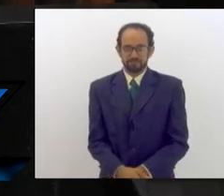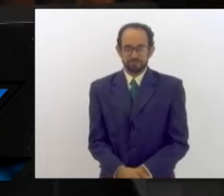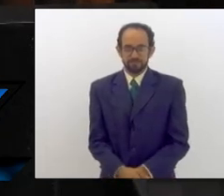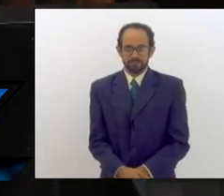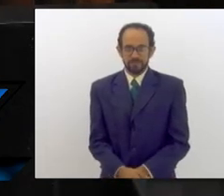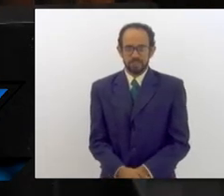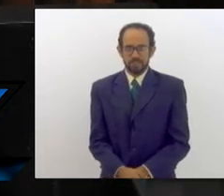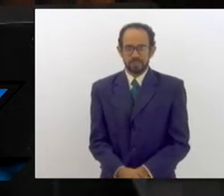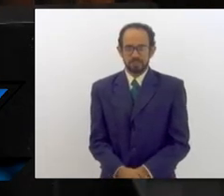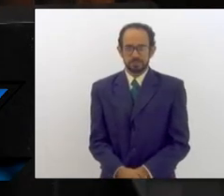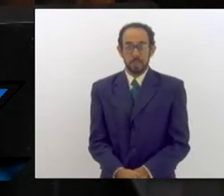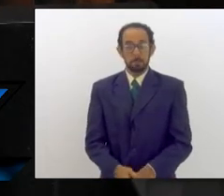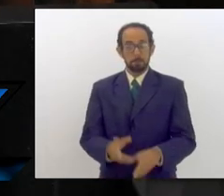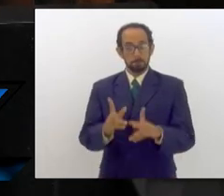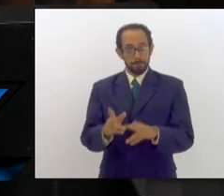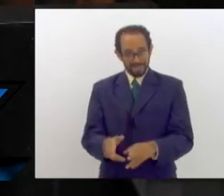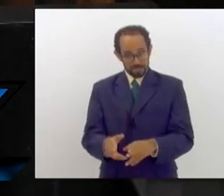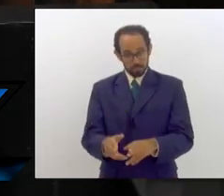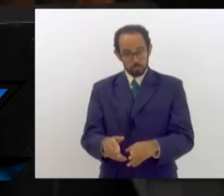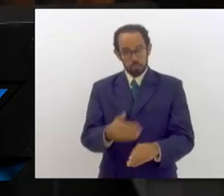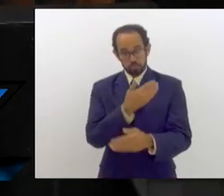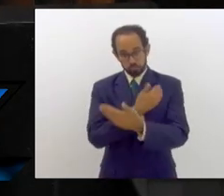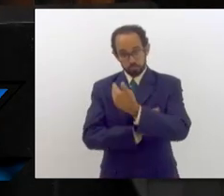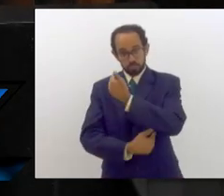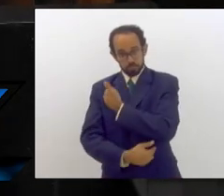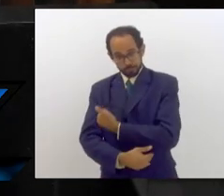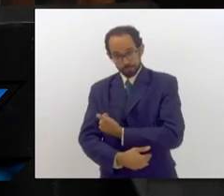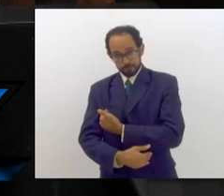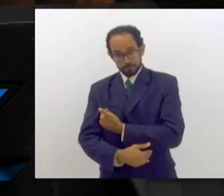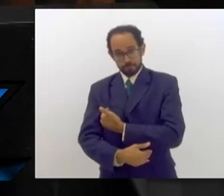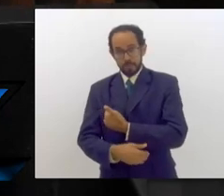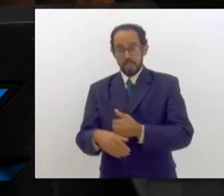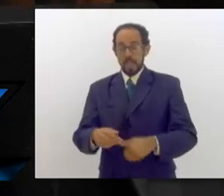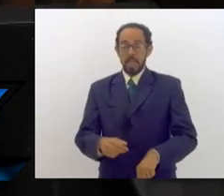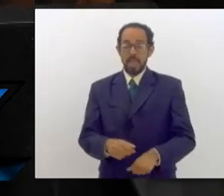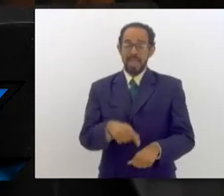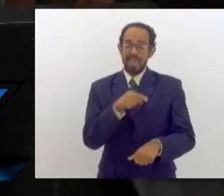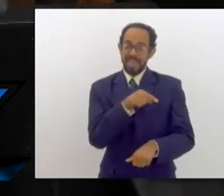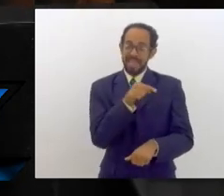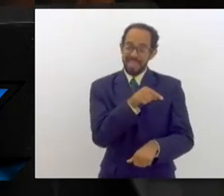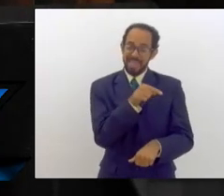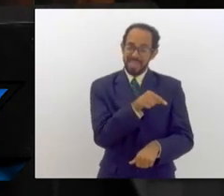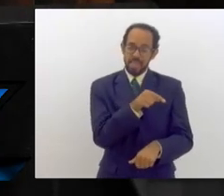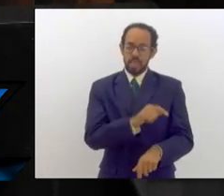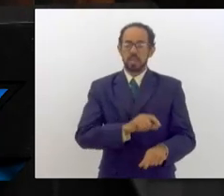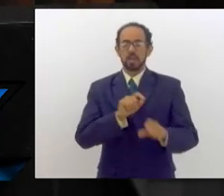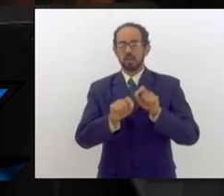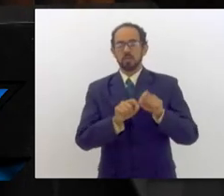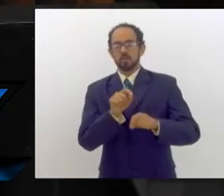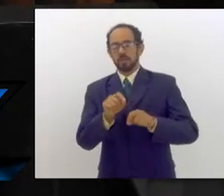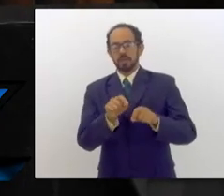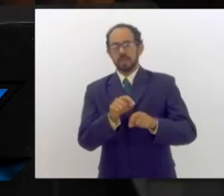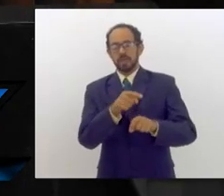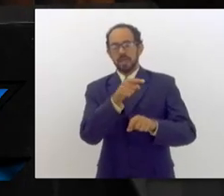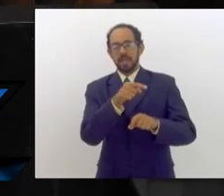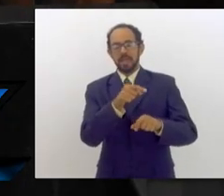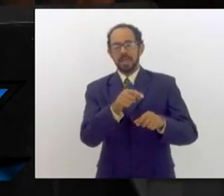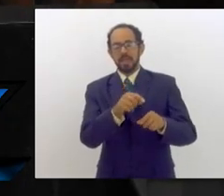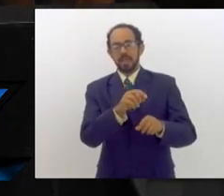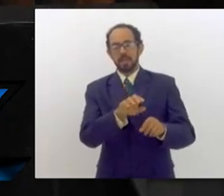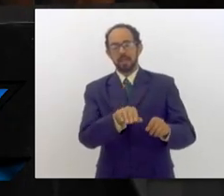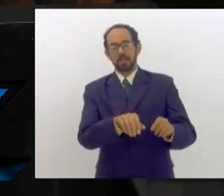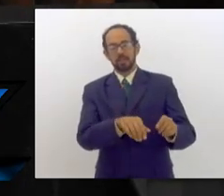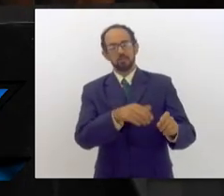e apesar de perder os dois braços ela foi a ela concedida